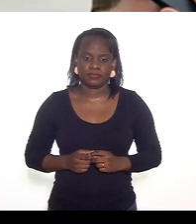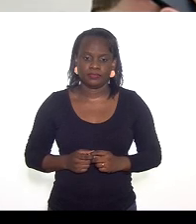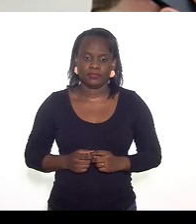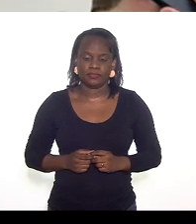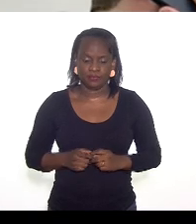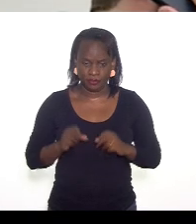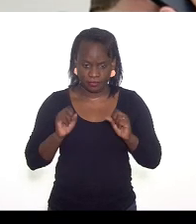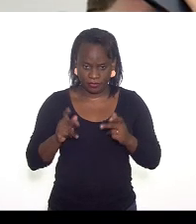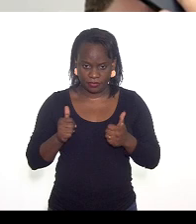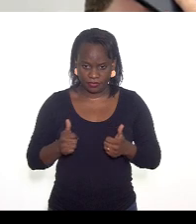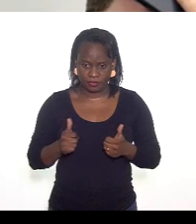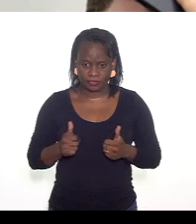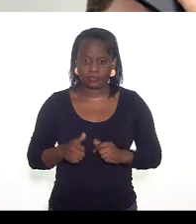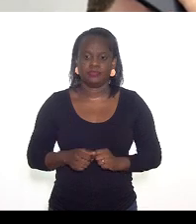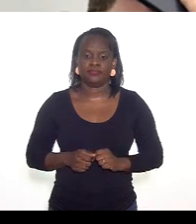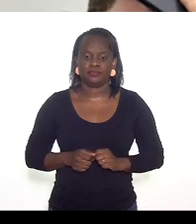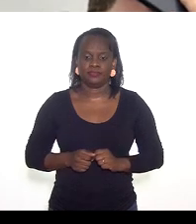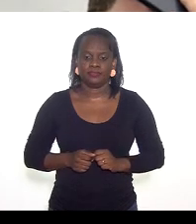Ok.